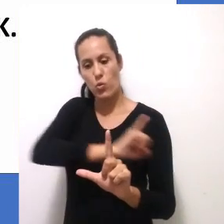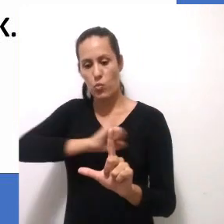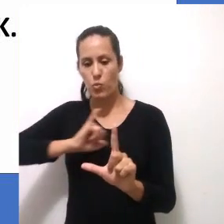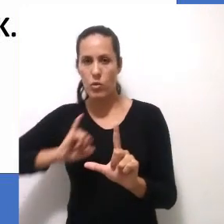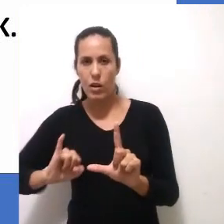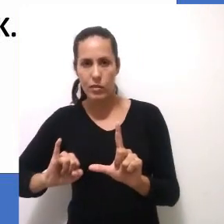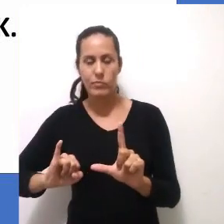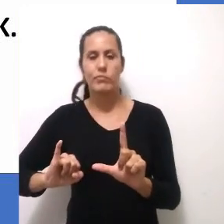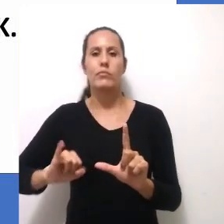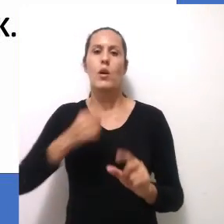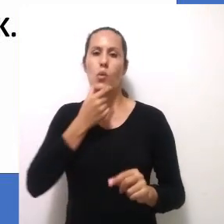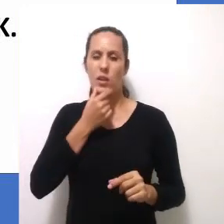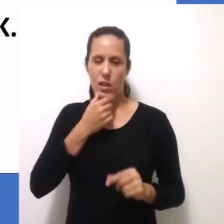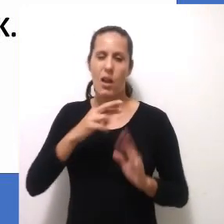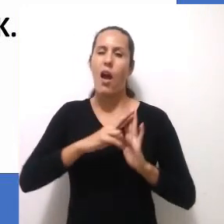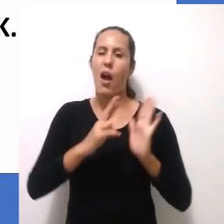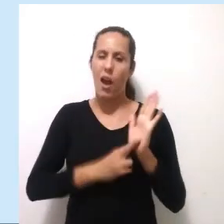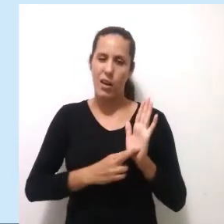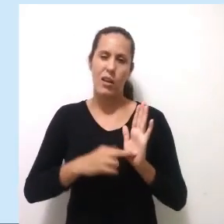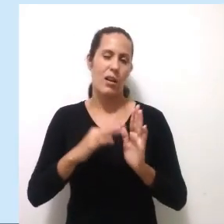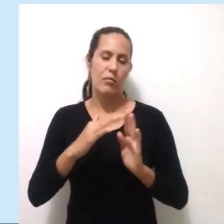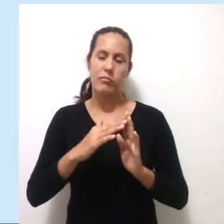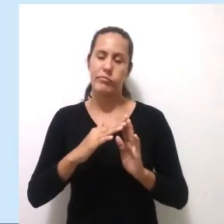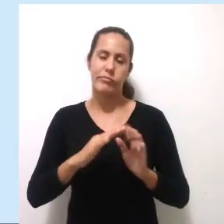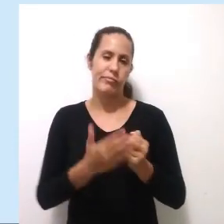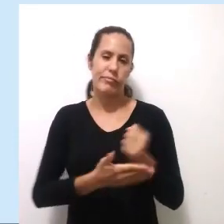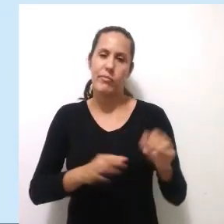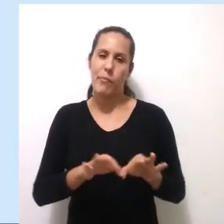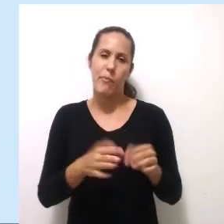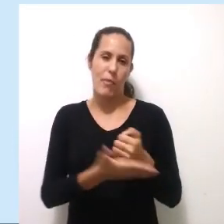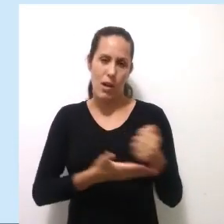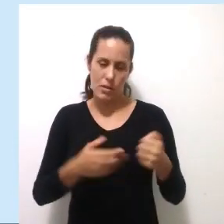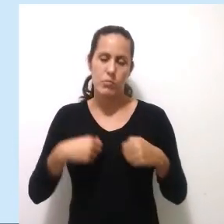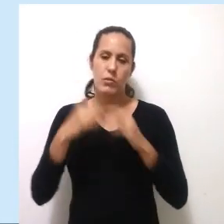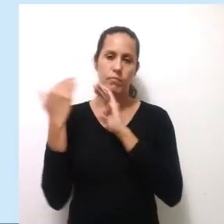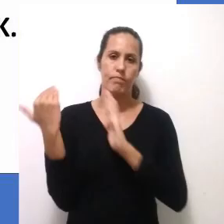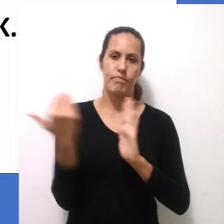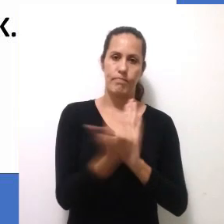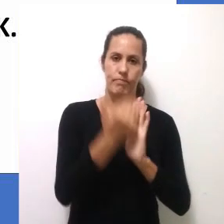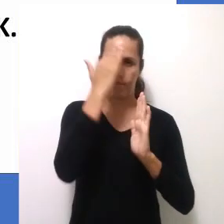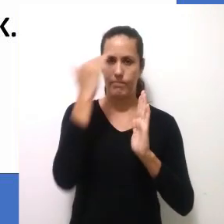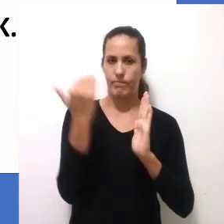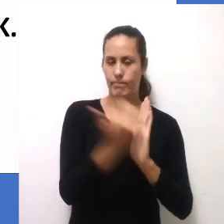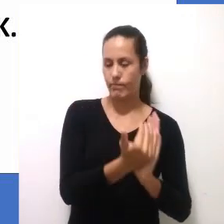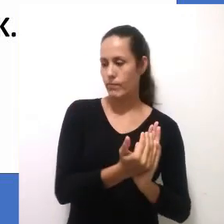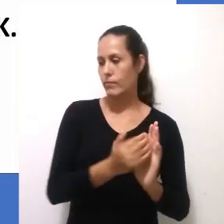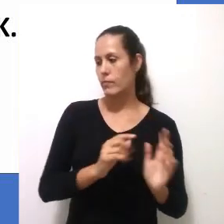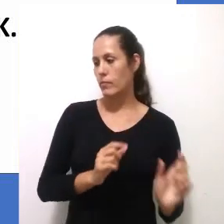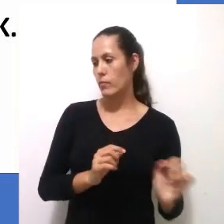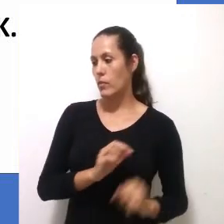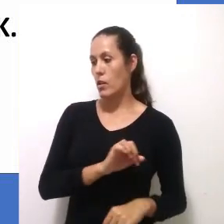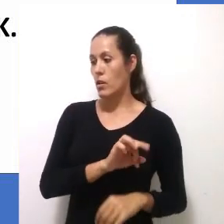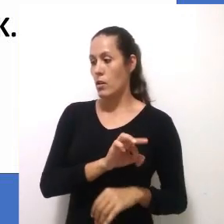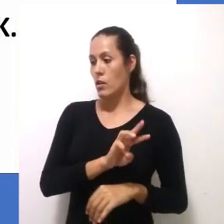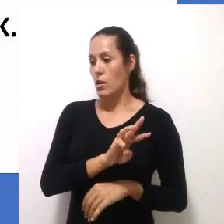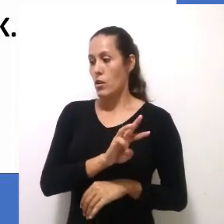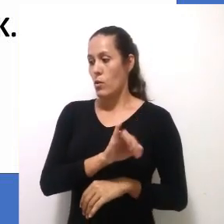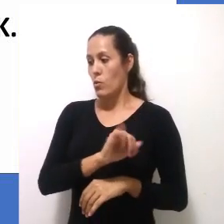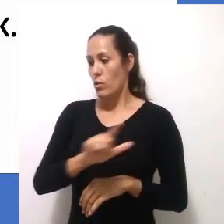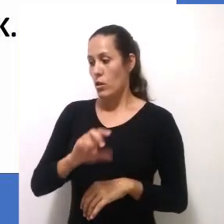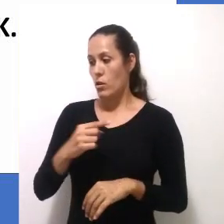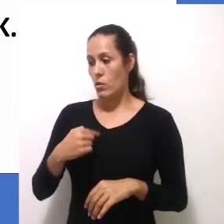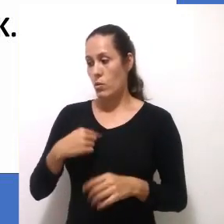essa regrinha mais básica, né? Então, como é que fica a sentença? Will I make a TikTok